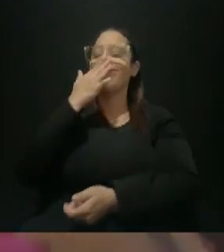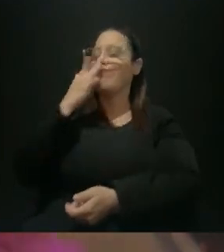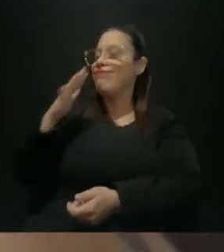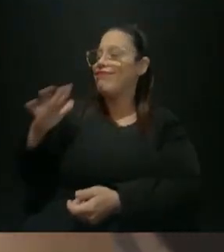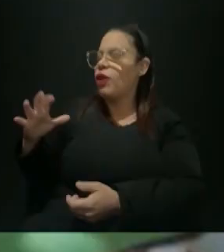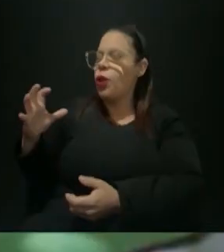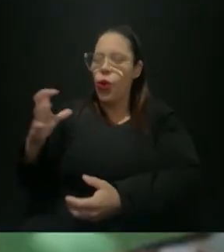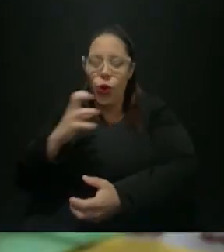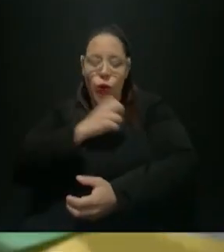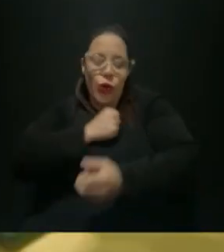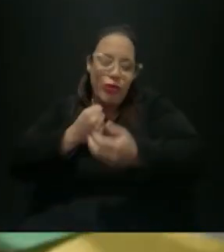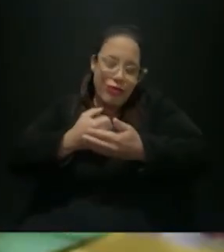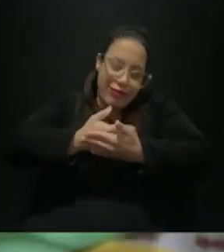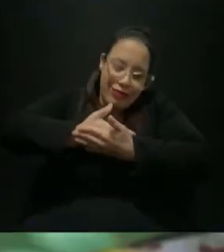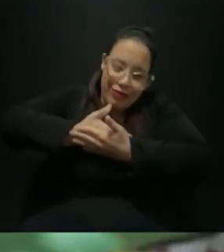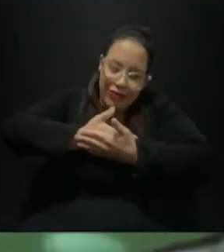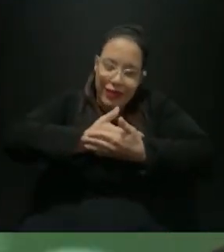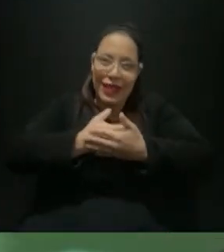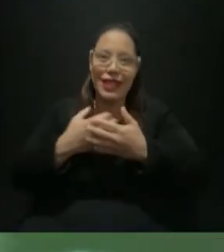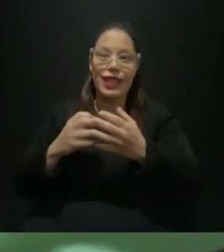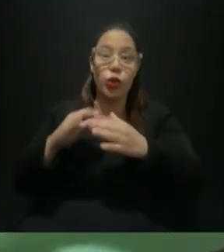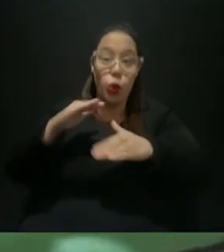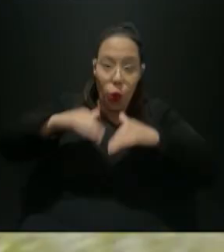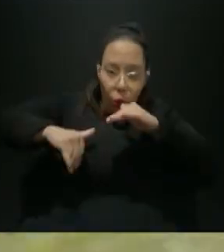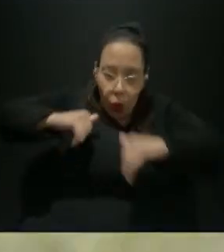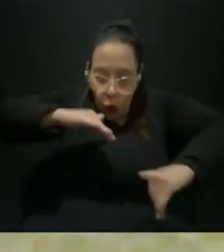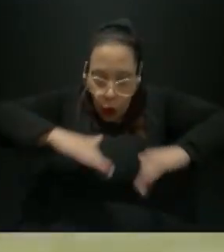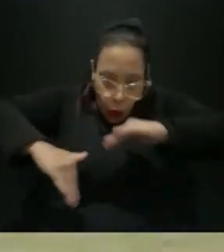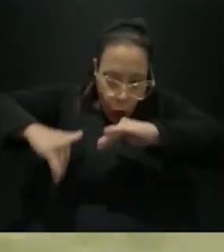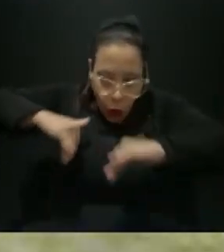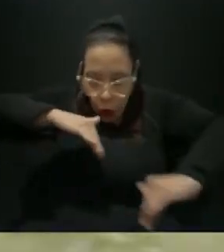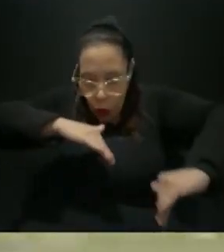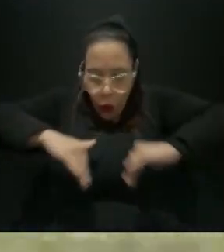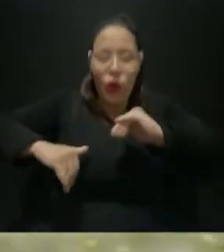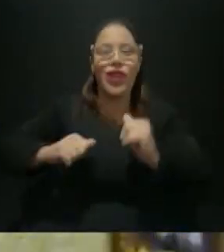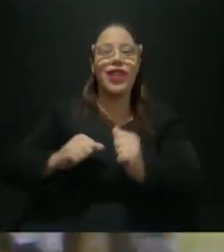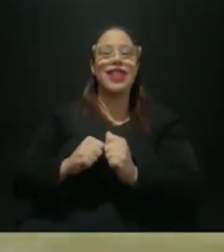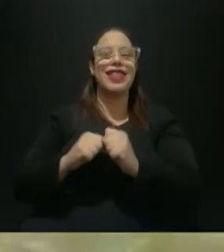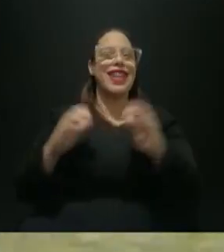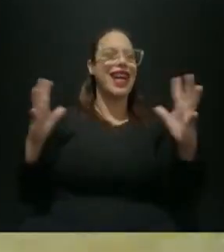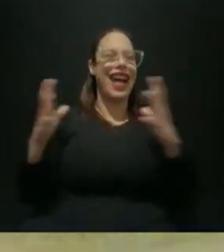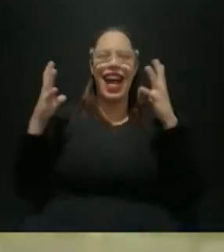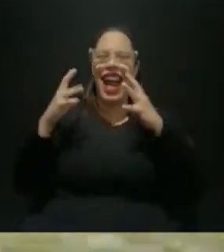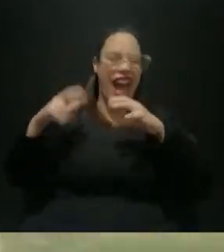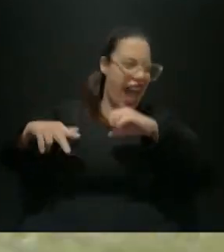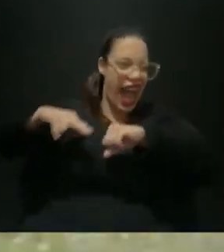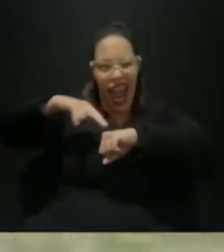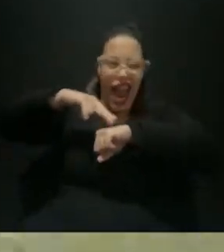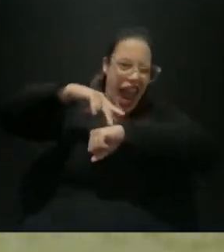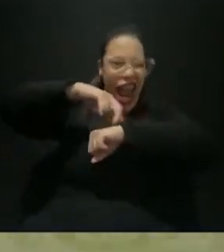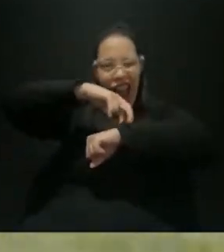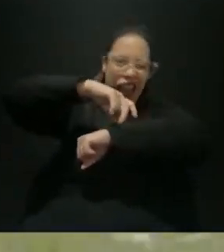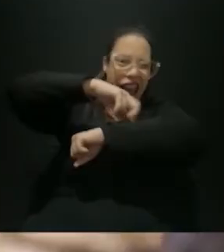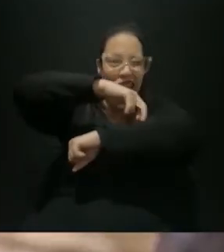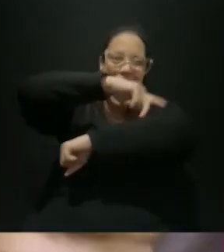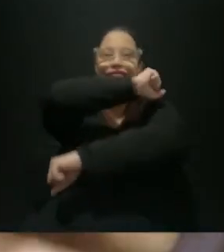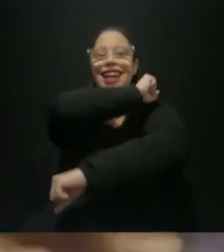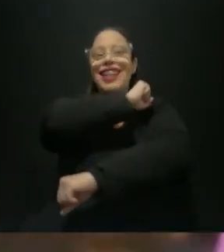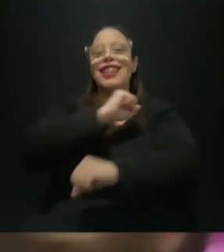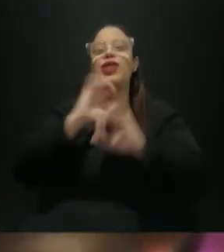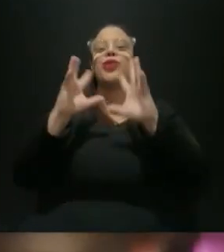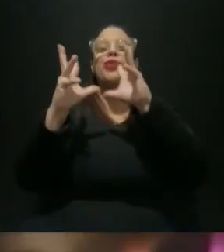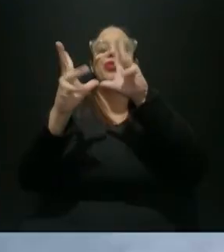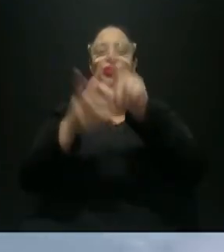a criança cava o fundo. É tanto chão para percorrer no infinito do mundo.